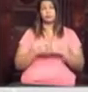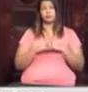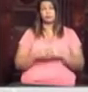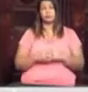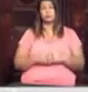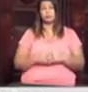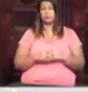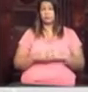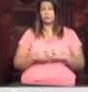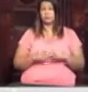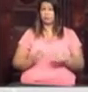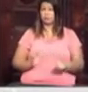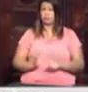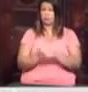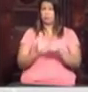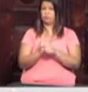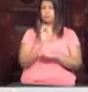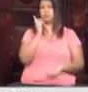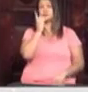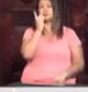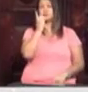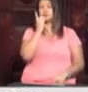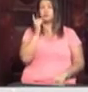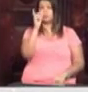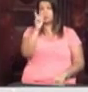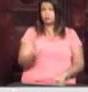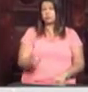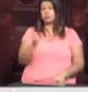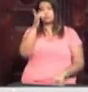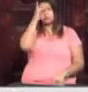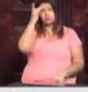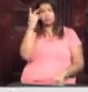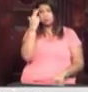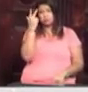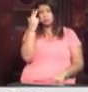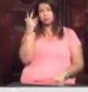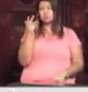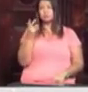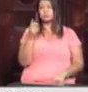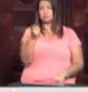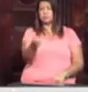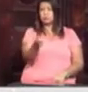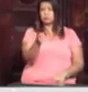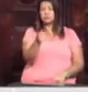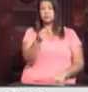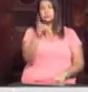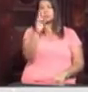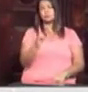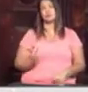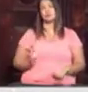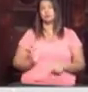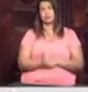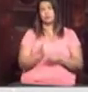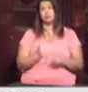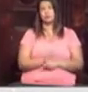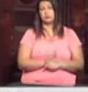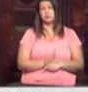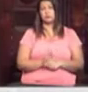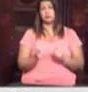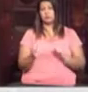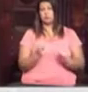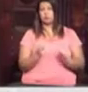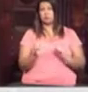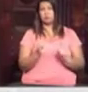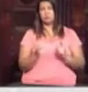defesa individual de um deputado, de um cidadão que tem todo o direito de se defender e